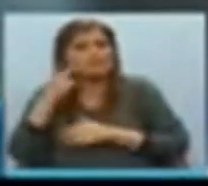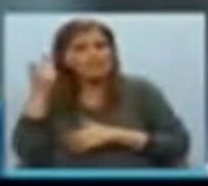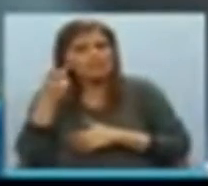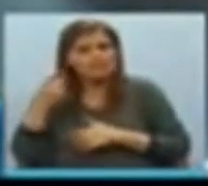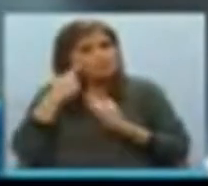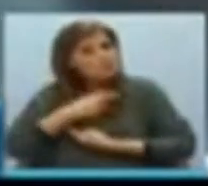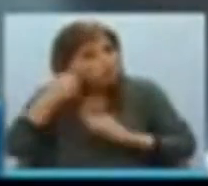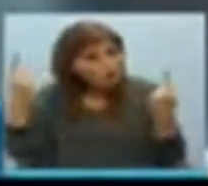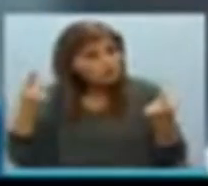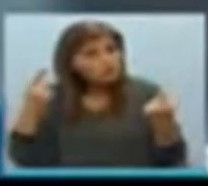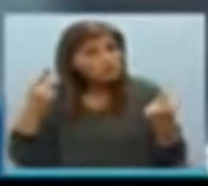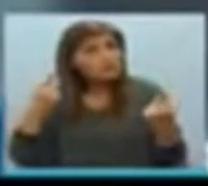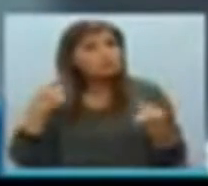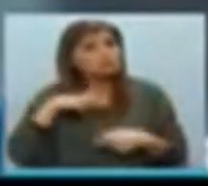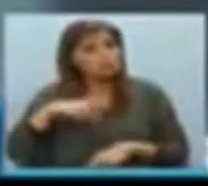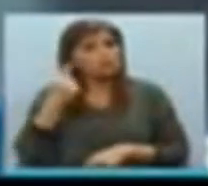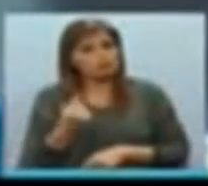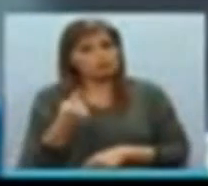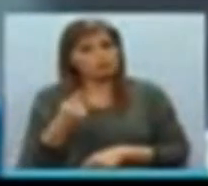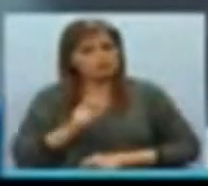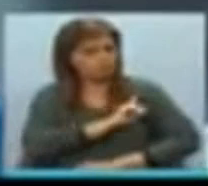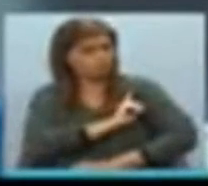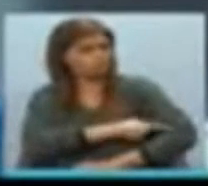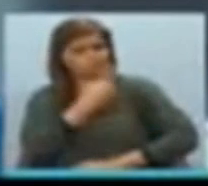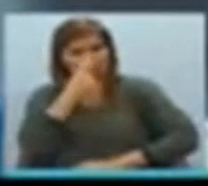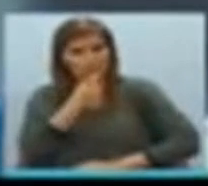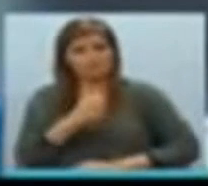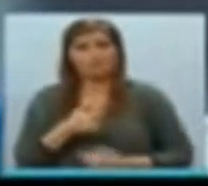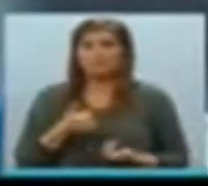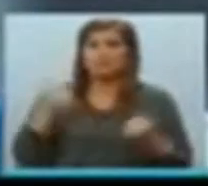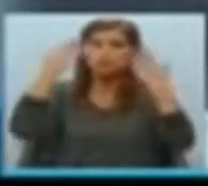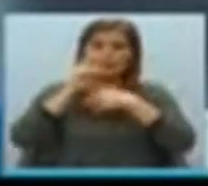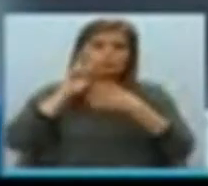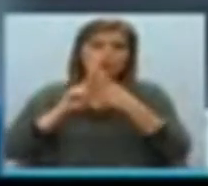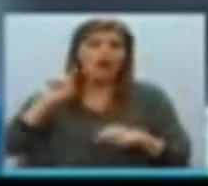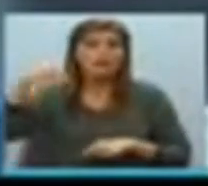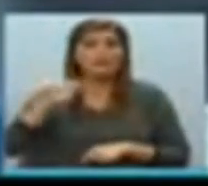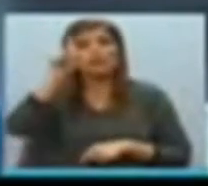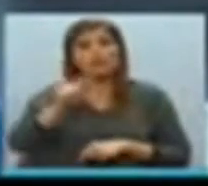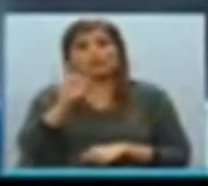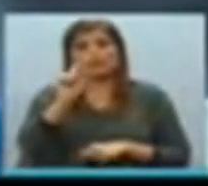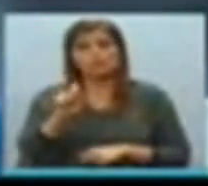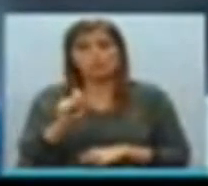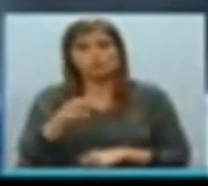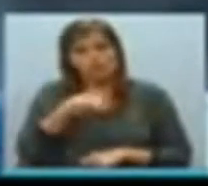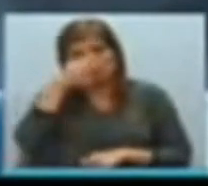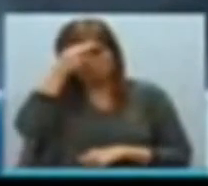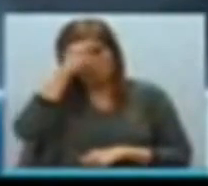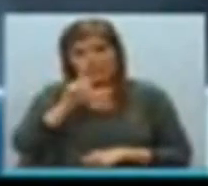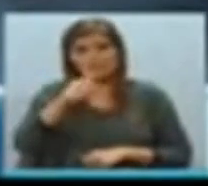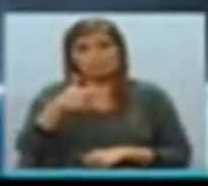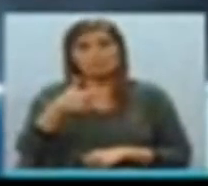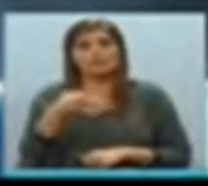que foi o português alento em prudente durante a manhã quando enfrenta minutos a jovem conta que nesta casa